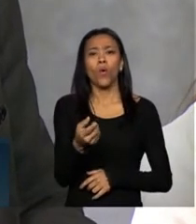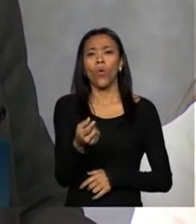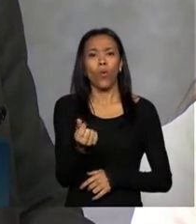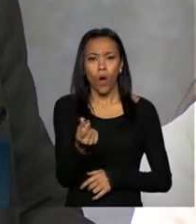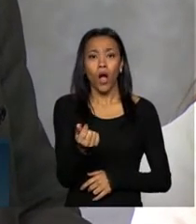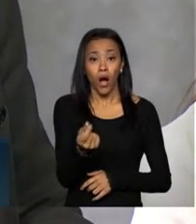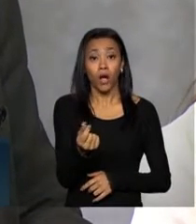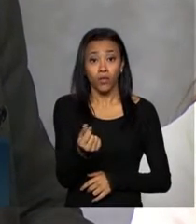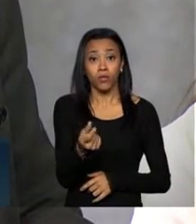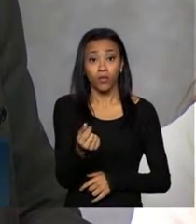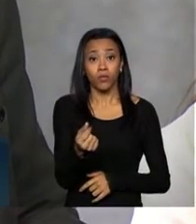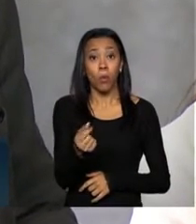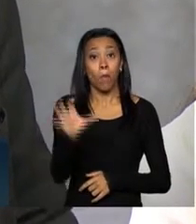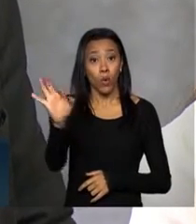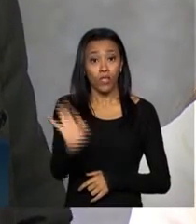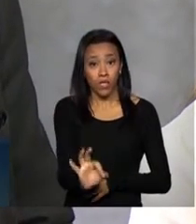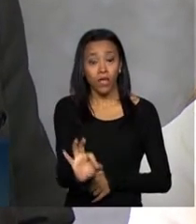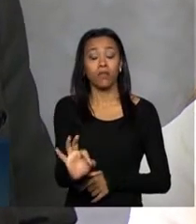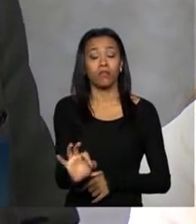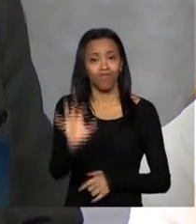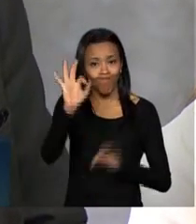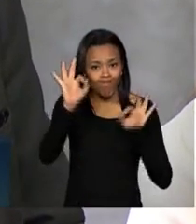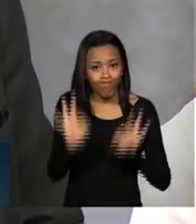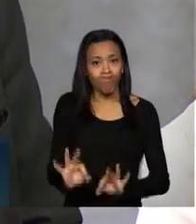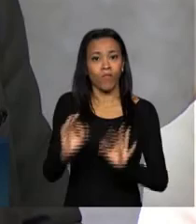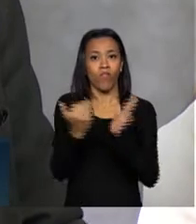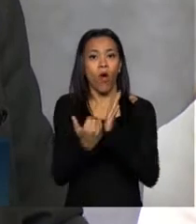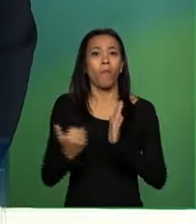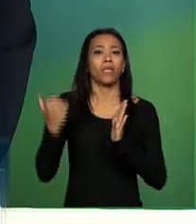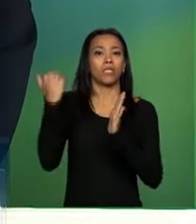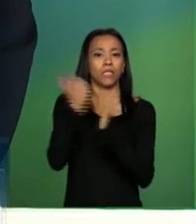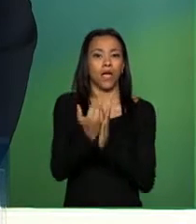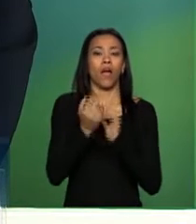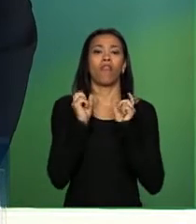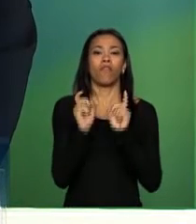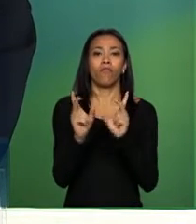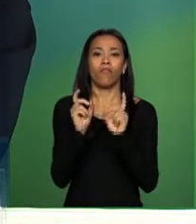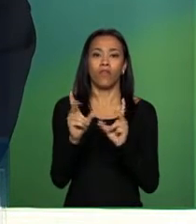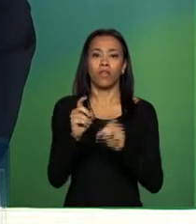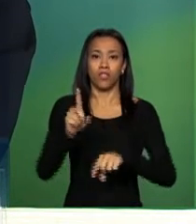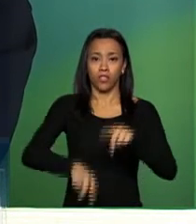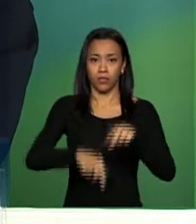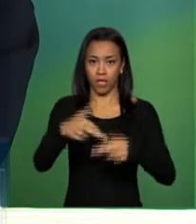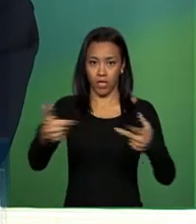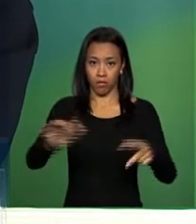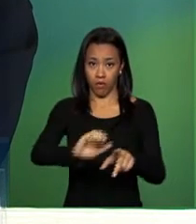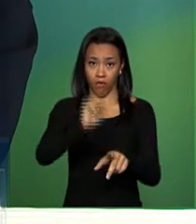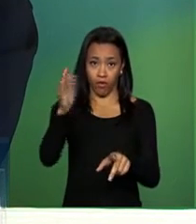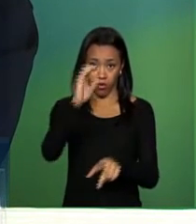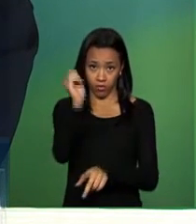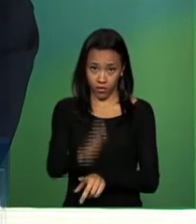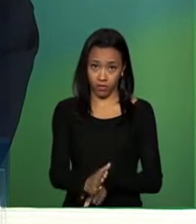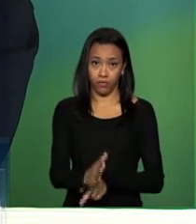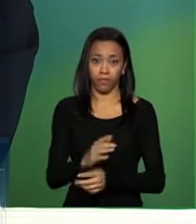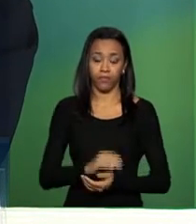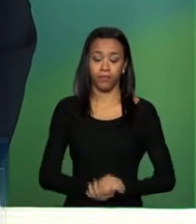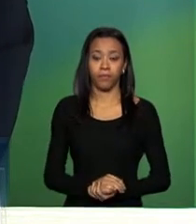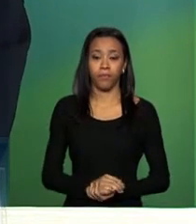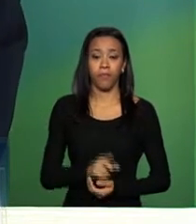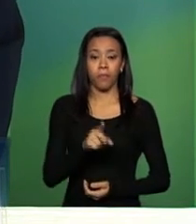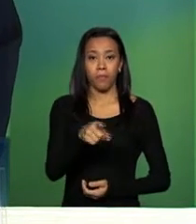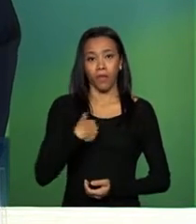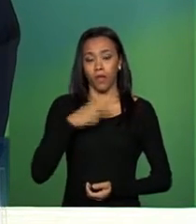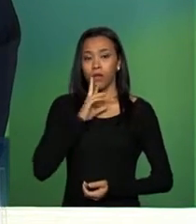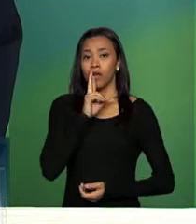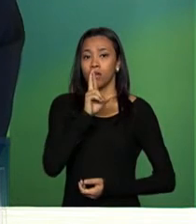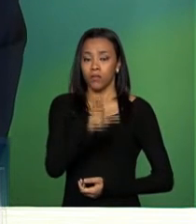plano vai poder aumentar de fato as exportações nos próximos anos? Olha, primeiro, você deve ter visto que o plano é exemplo de outros